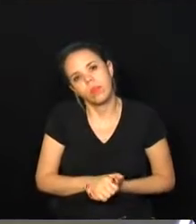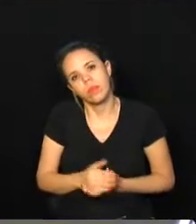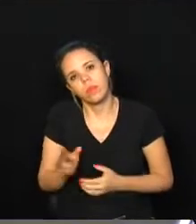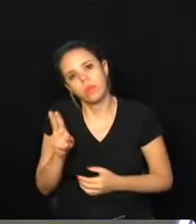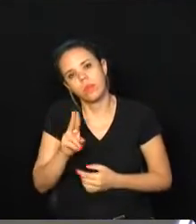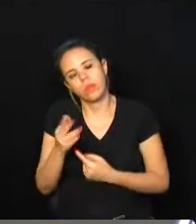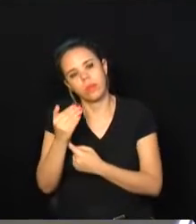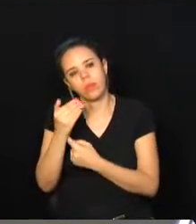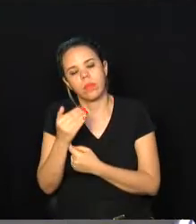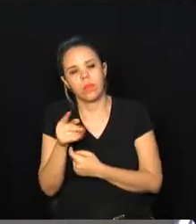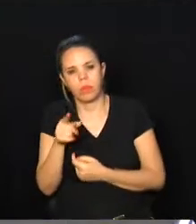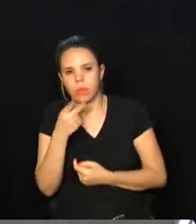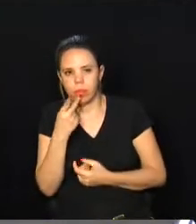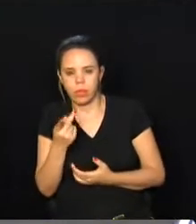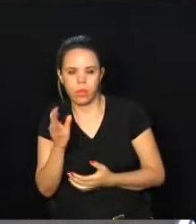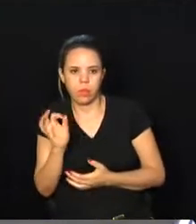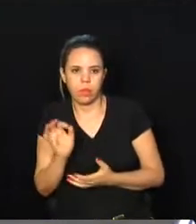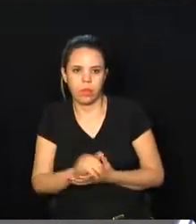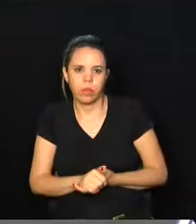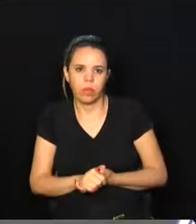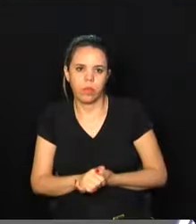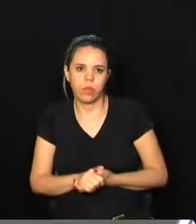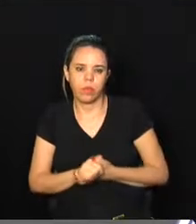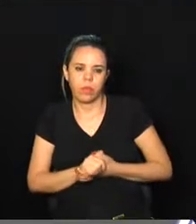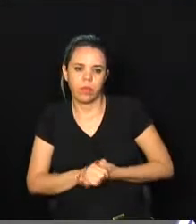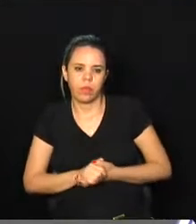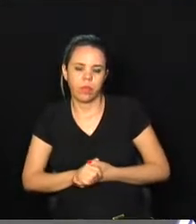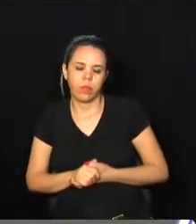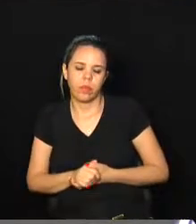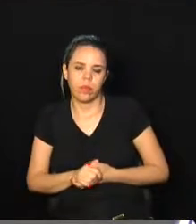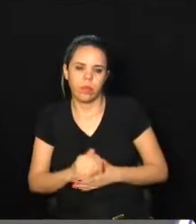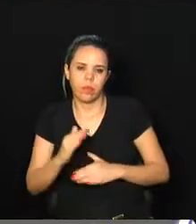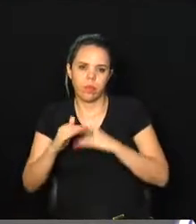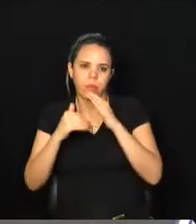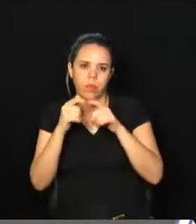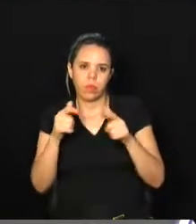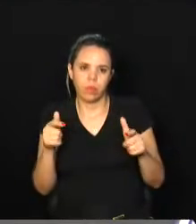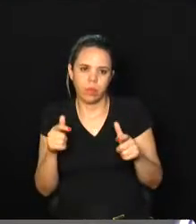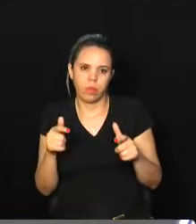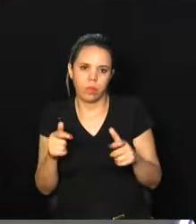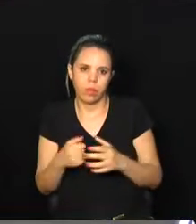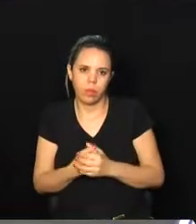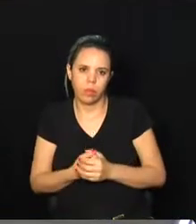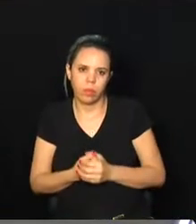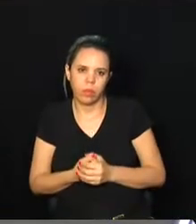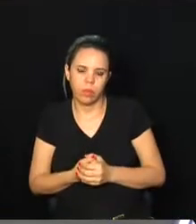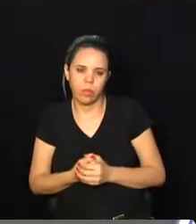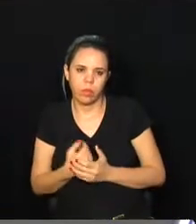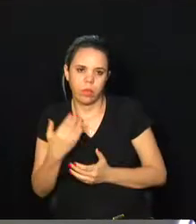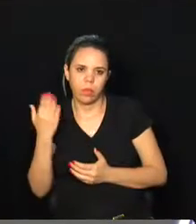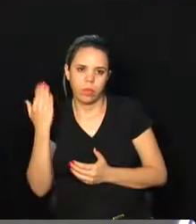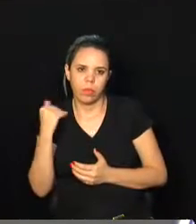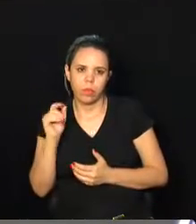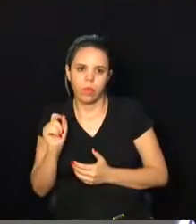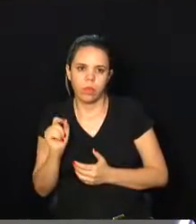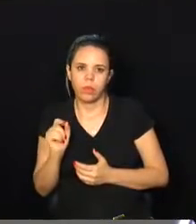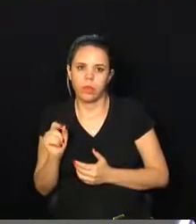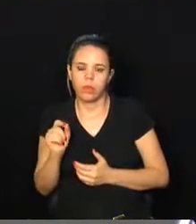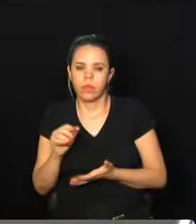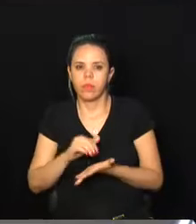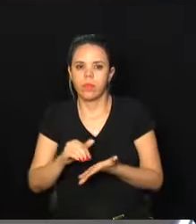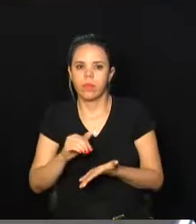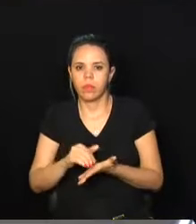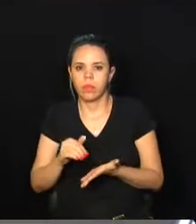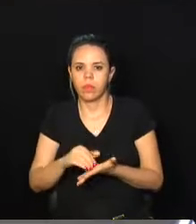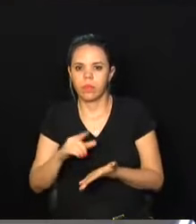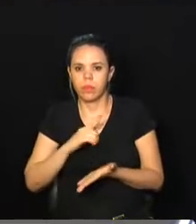tecnologia que você citou, com certeza, é um avanço muito grande. A gente sabe que a Secretaria